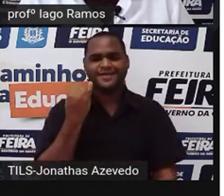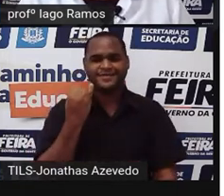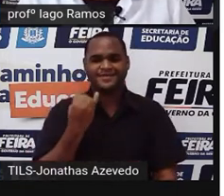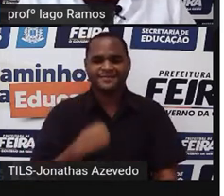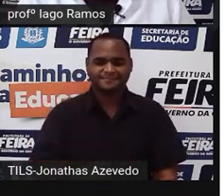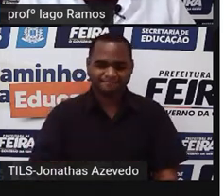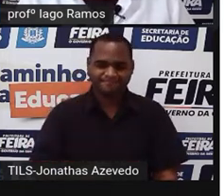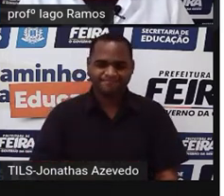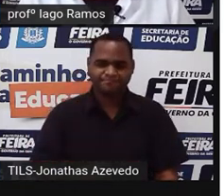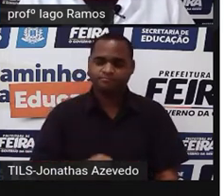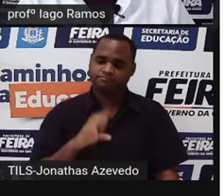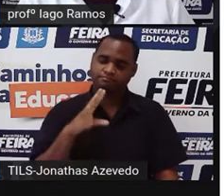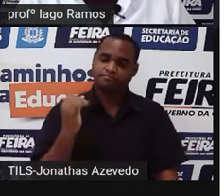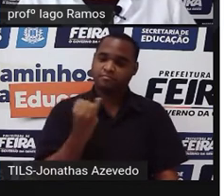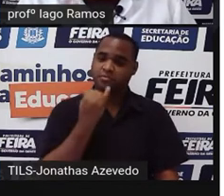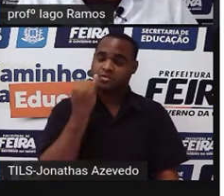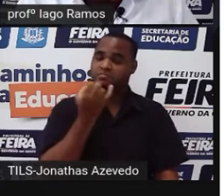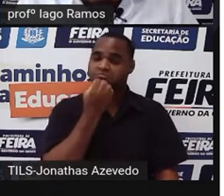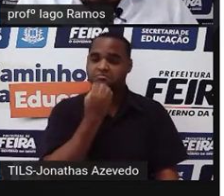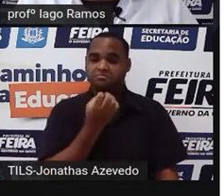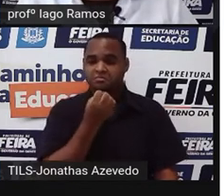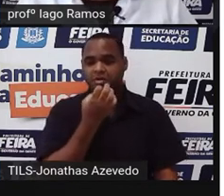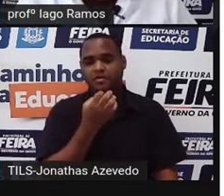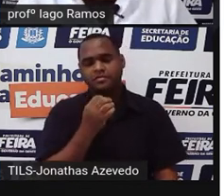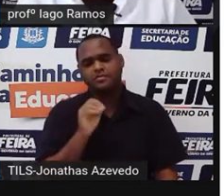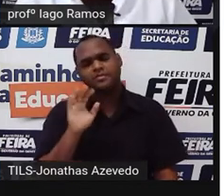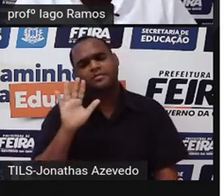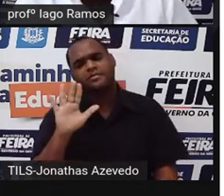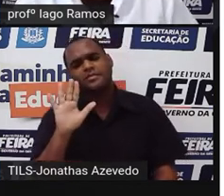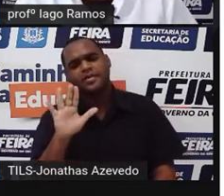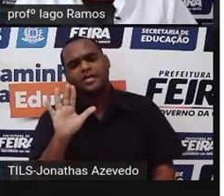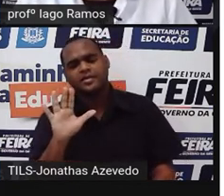né? Interessante.